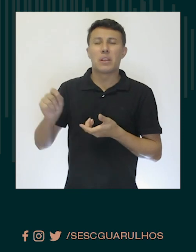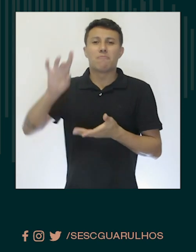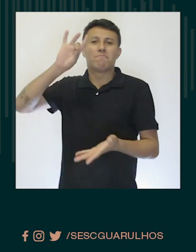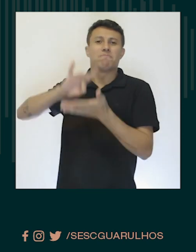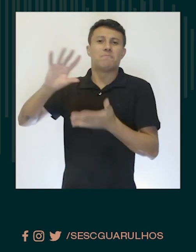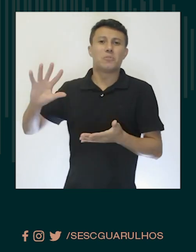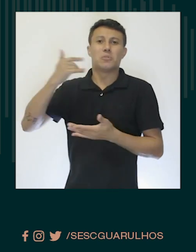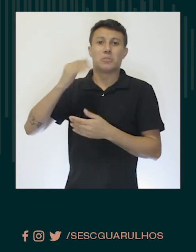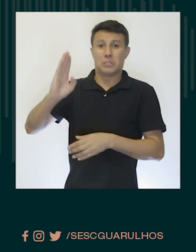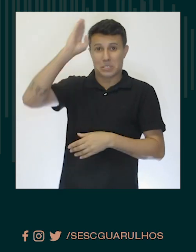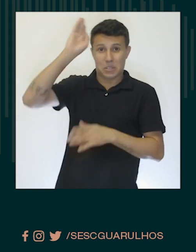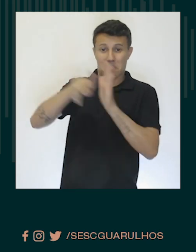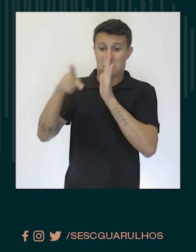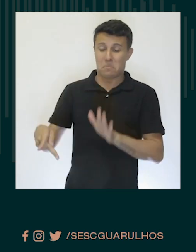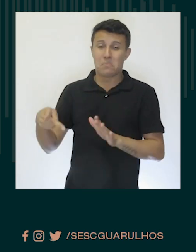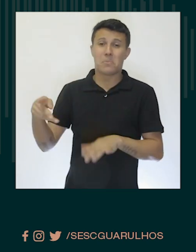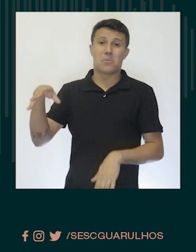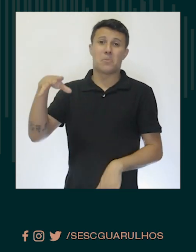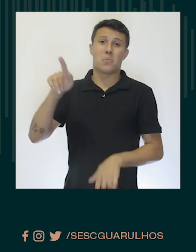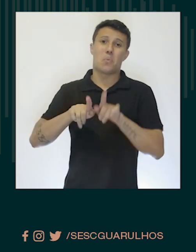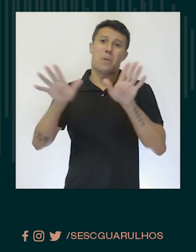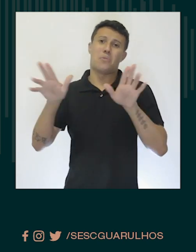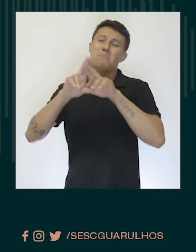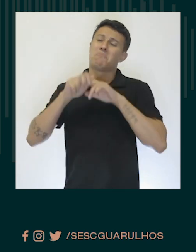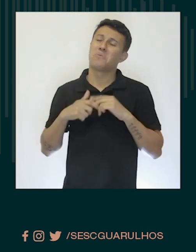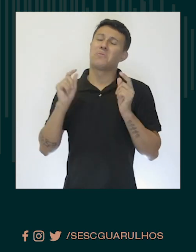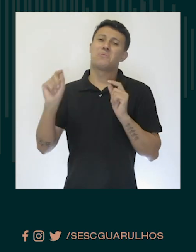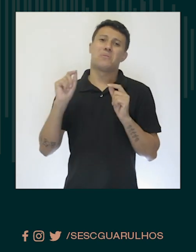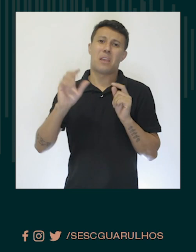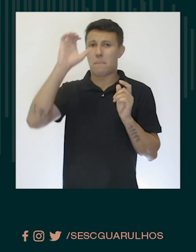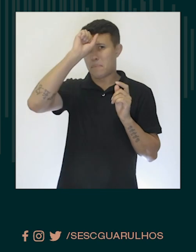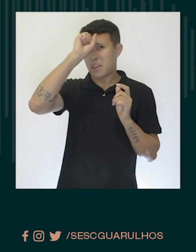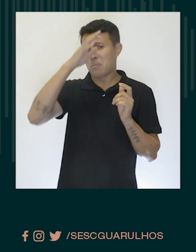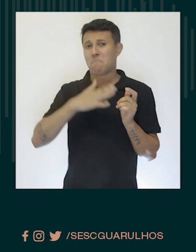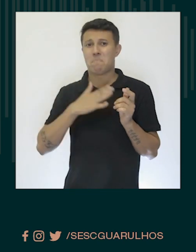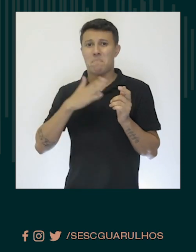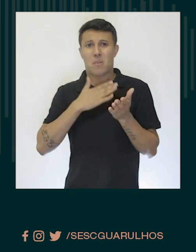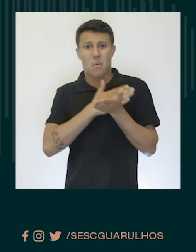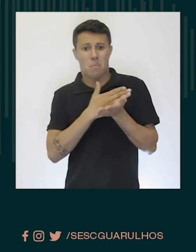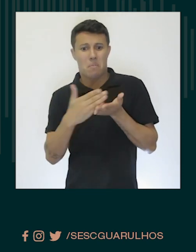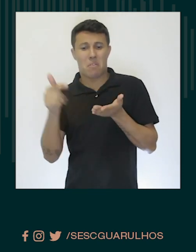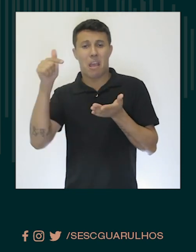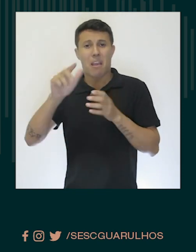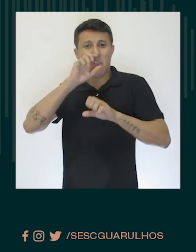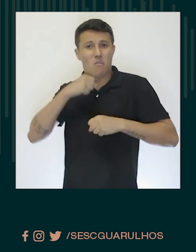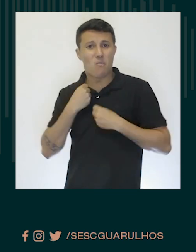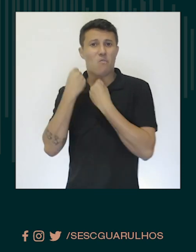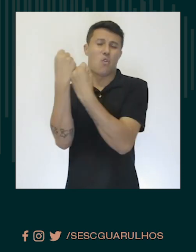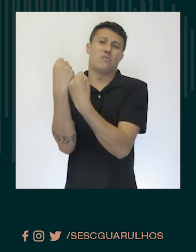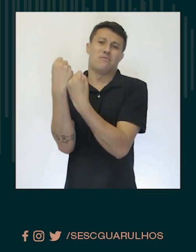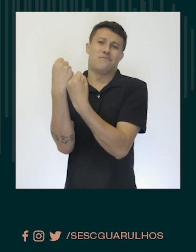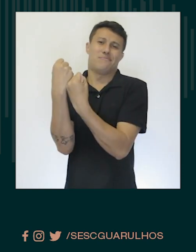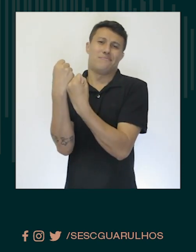porque o meu aprendizado, ele se deu nesse fortalecimento que outros artistas que eu